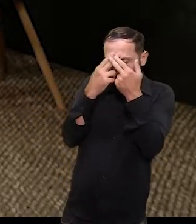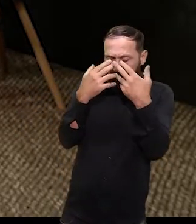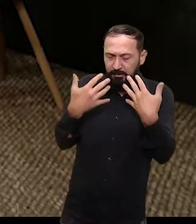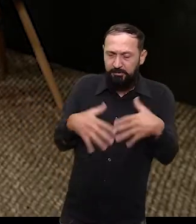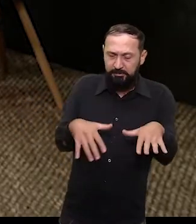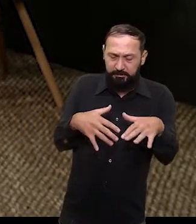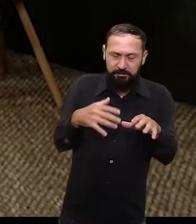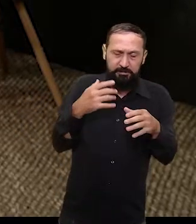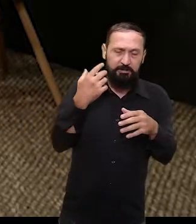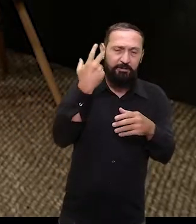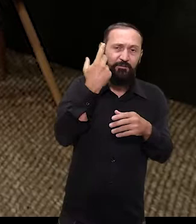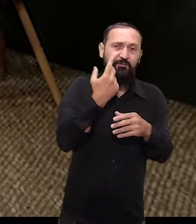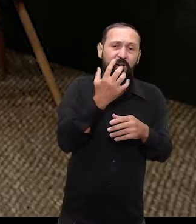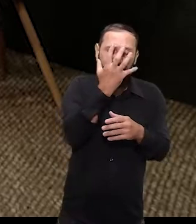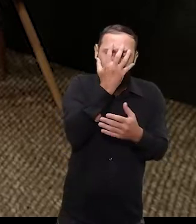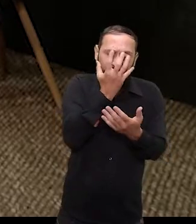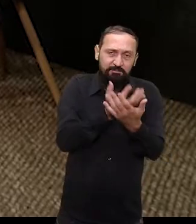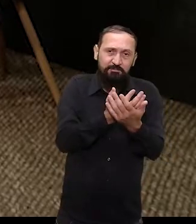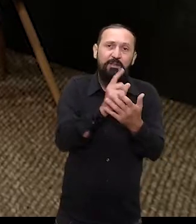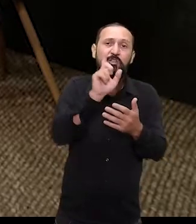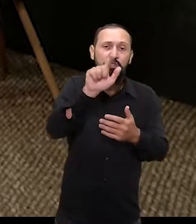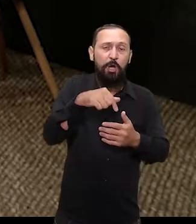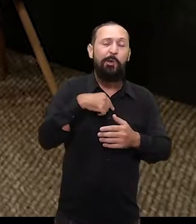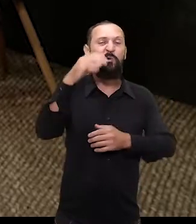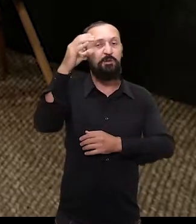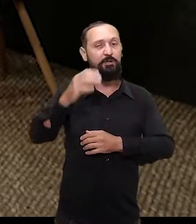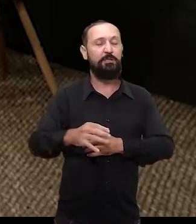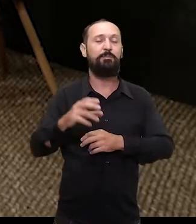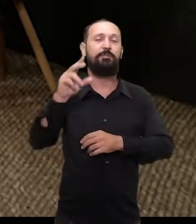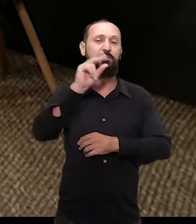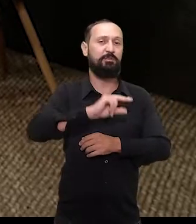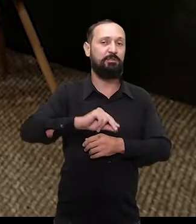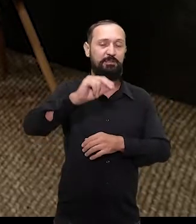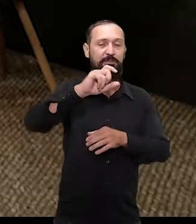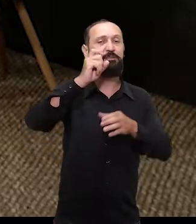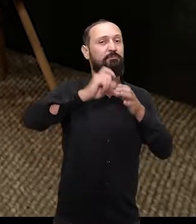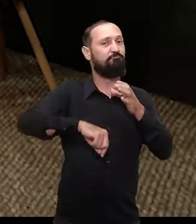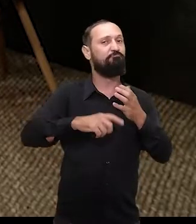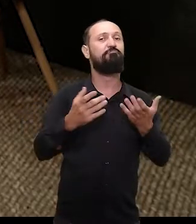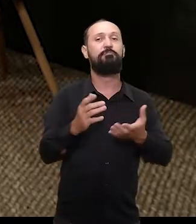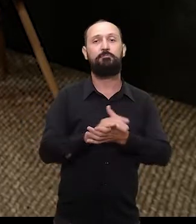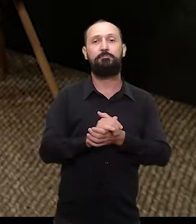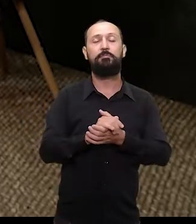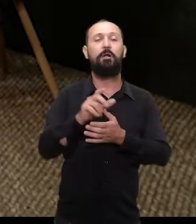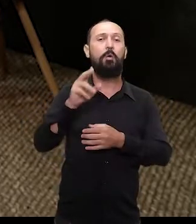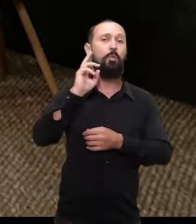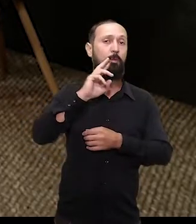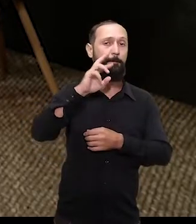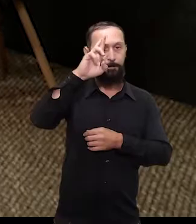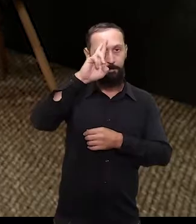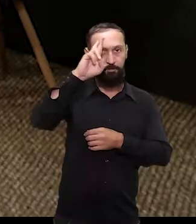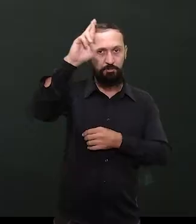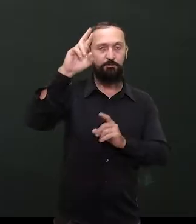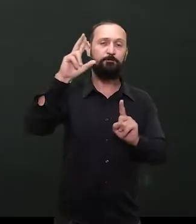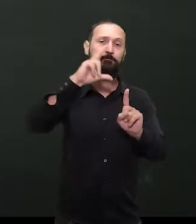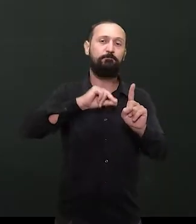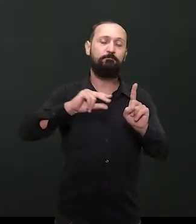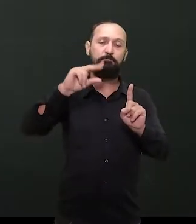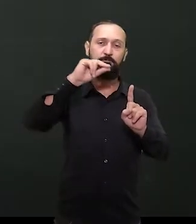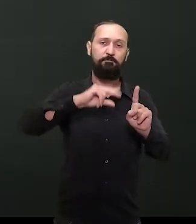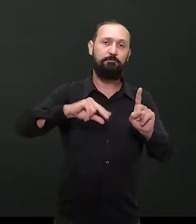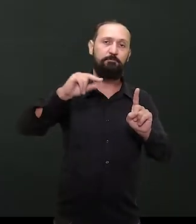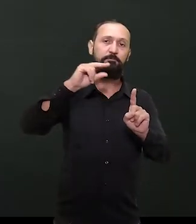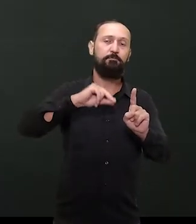com essa intenção já caracteriza o crime de assédio sexual bom então é muito comum patrão que